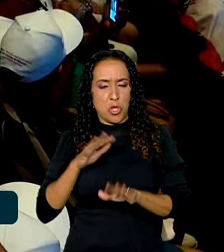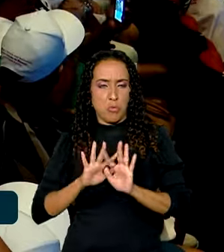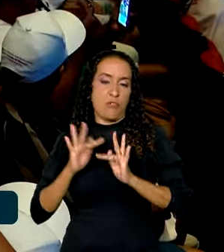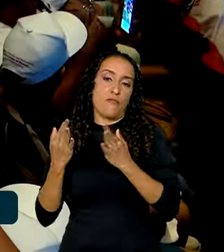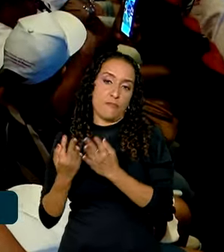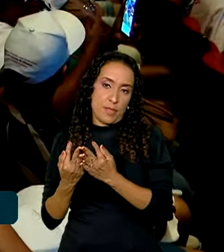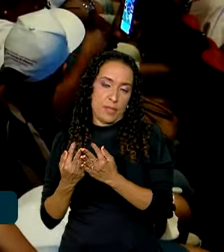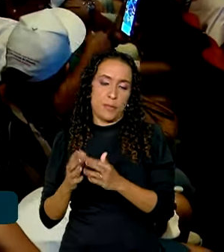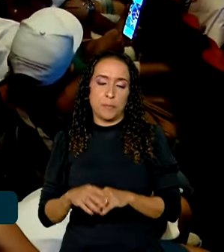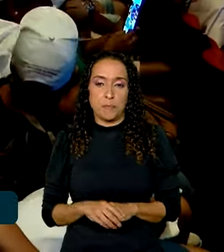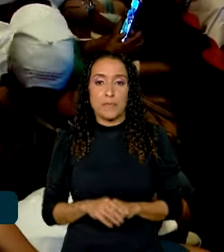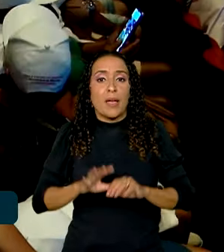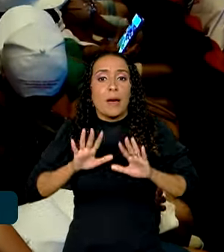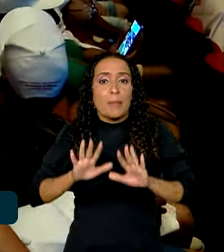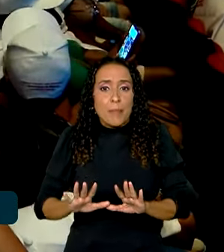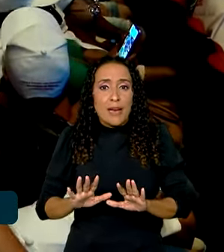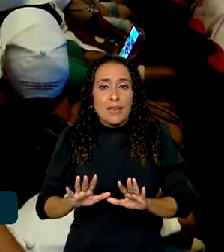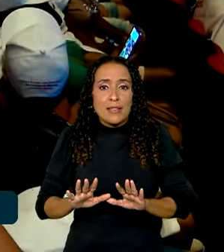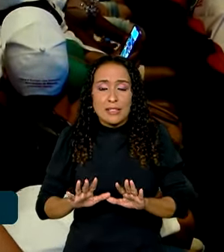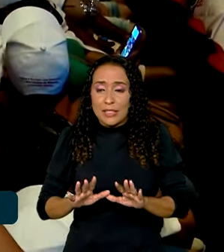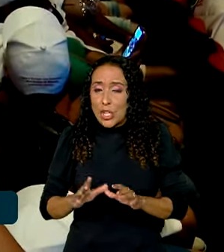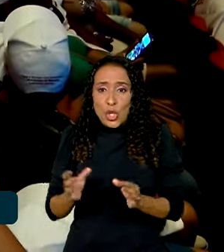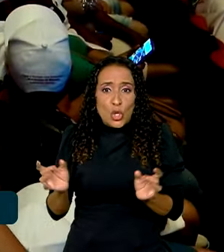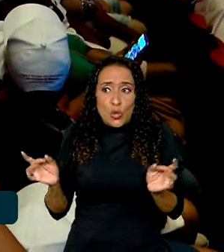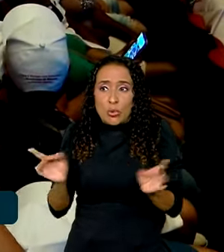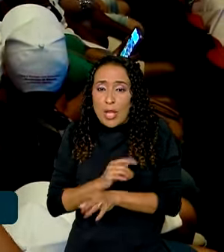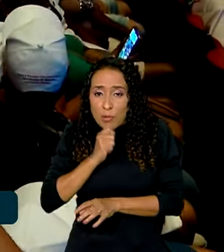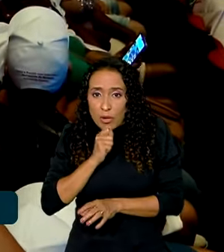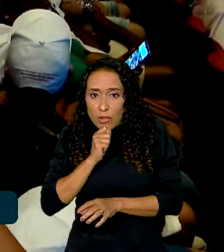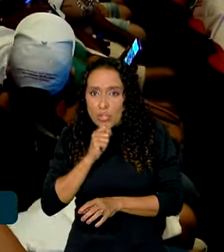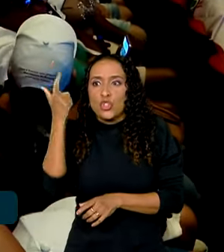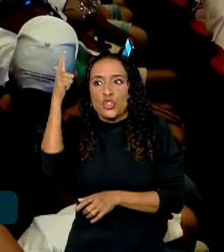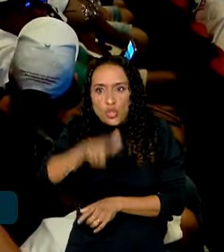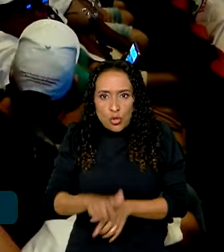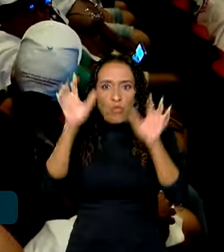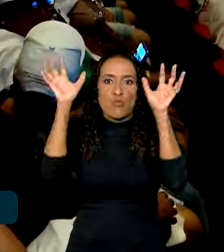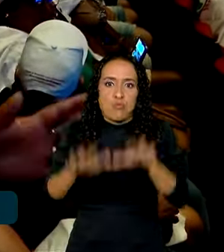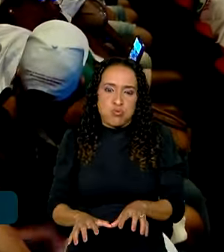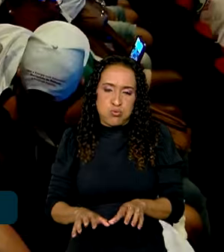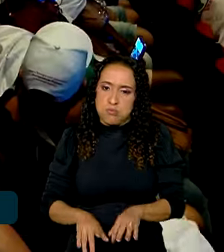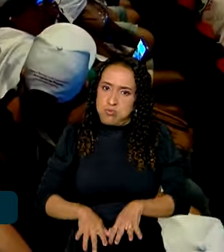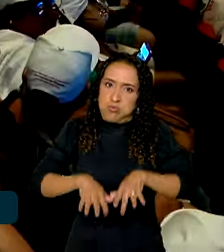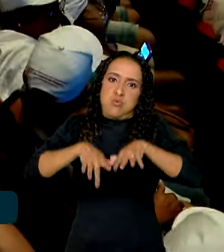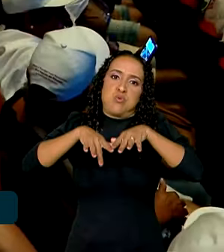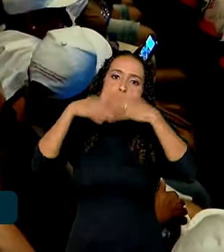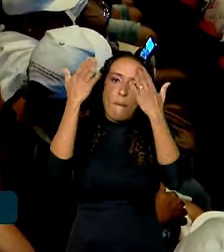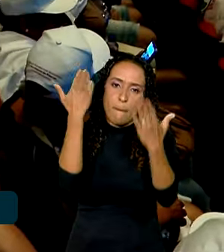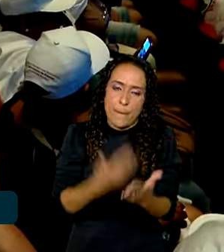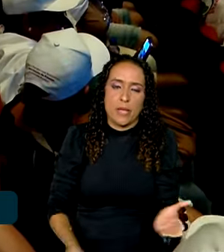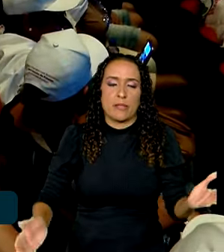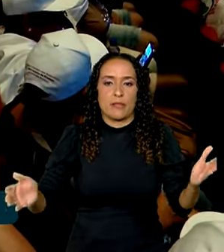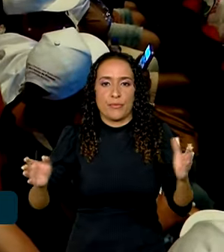família. Mas a gente nem terminou de se recuperar, veio a outra. Acabou de terminar.